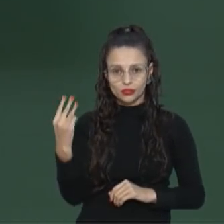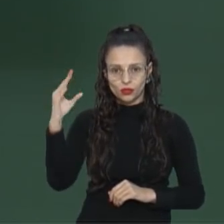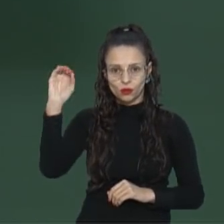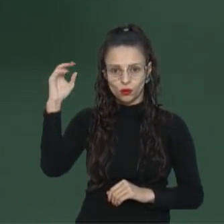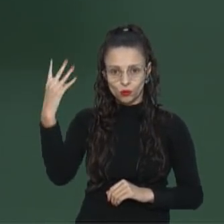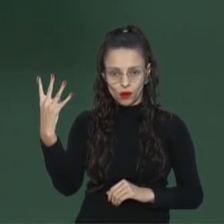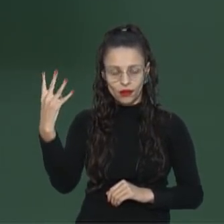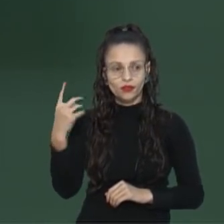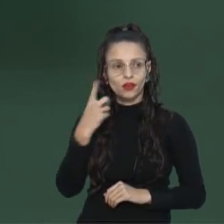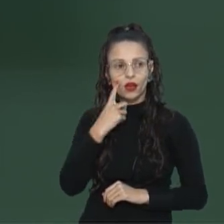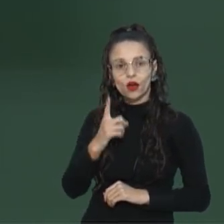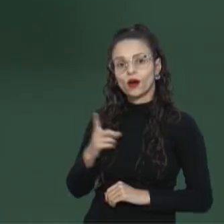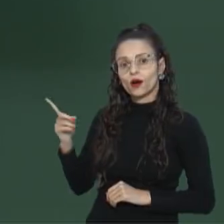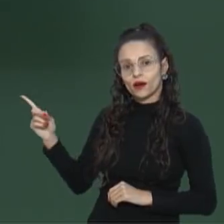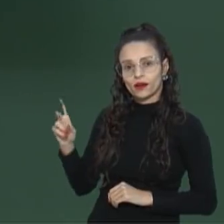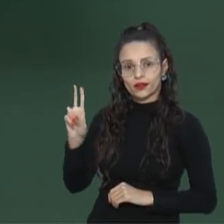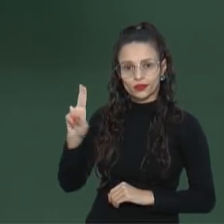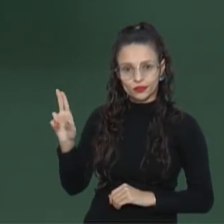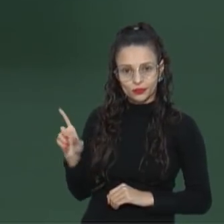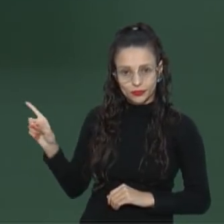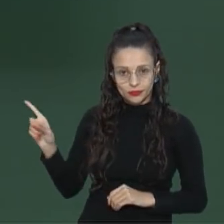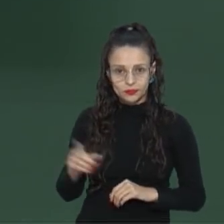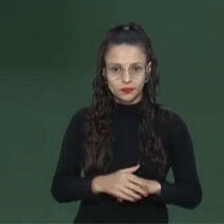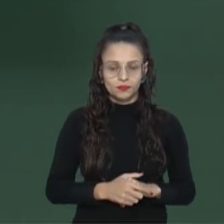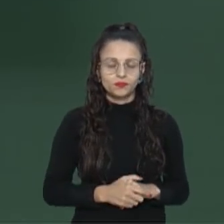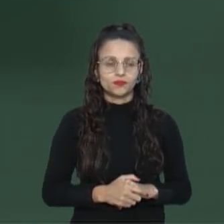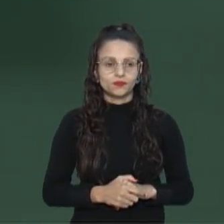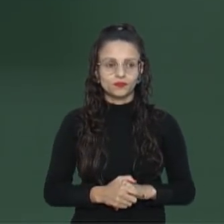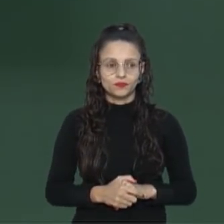PB3O4, tetróxido de trichumbo.